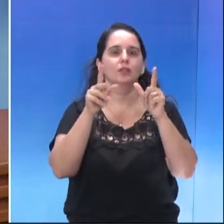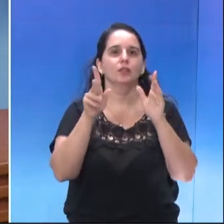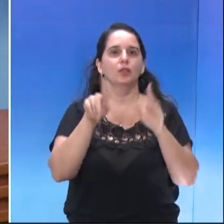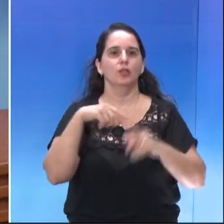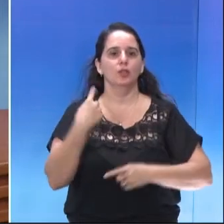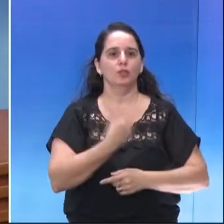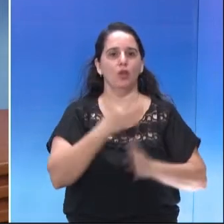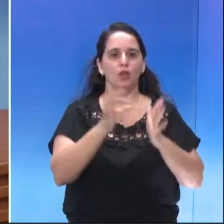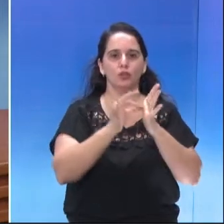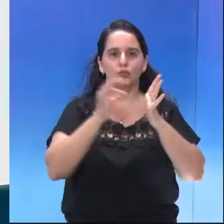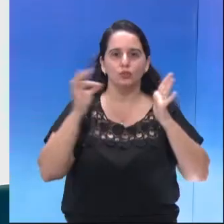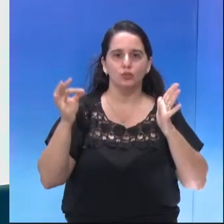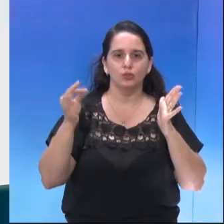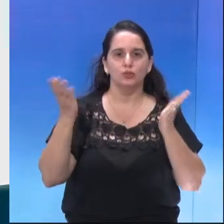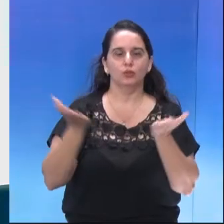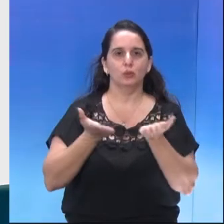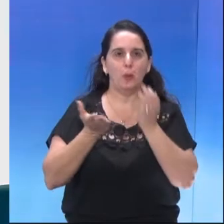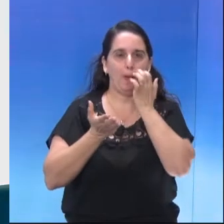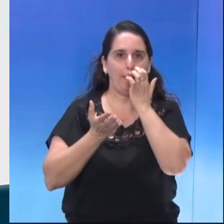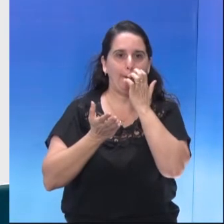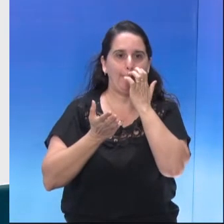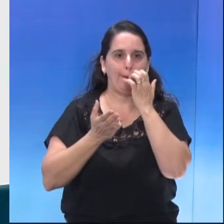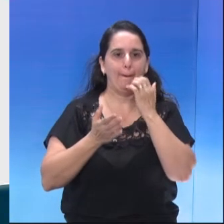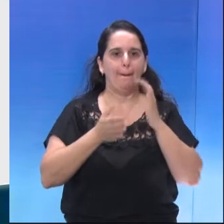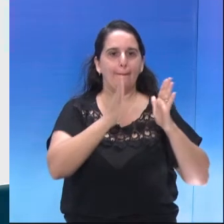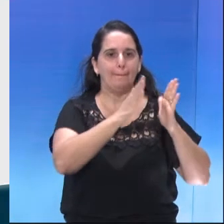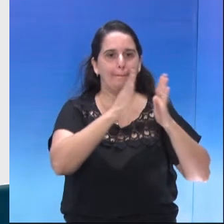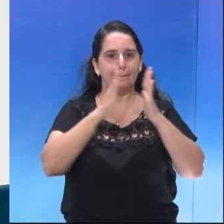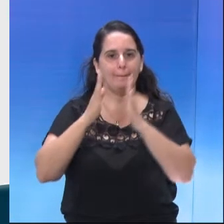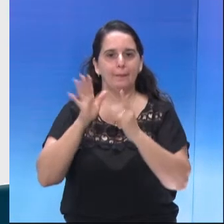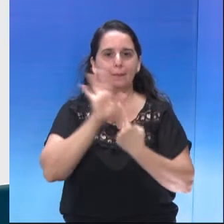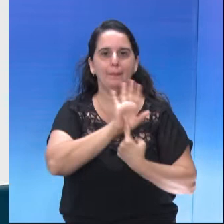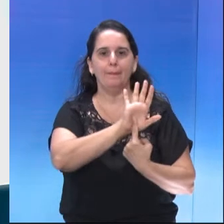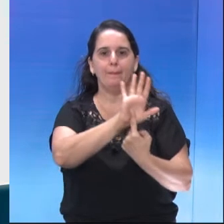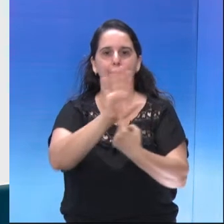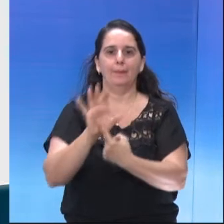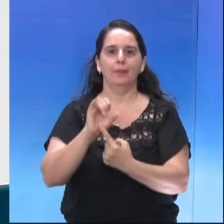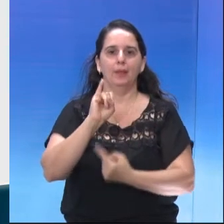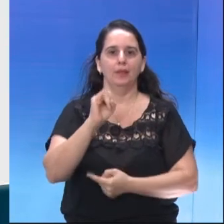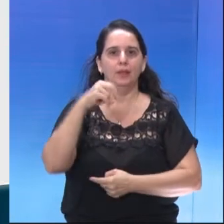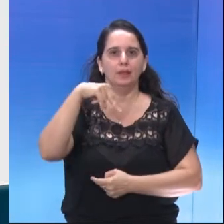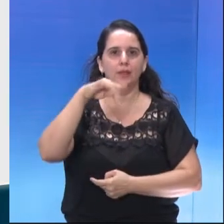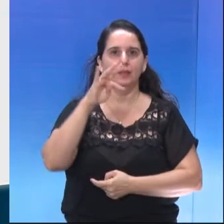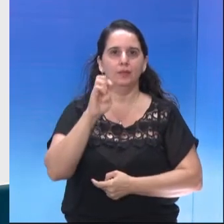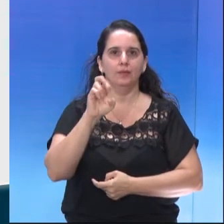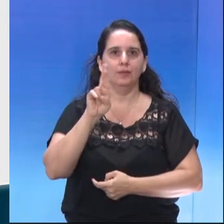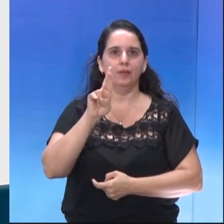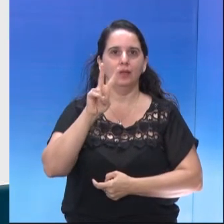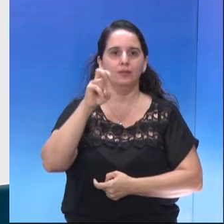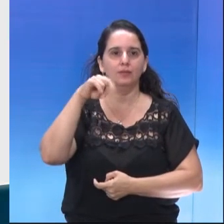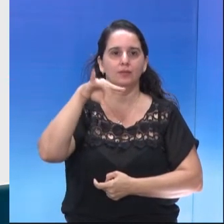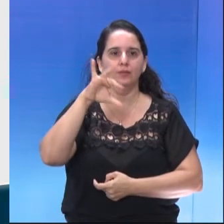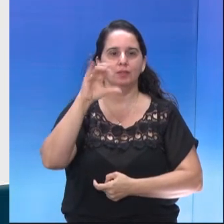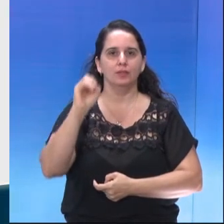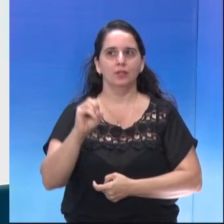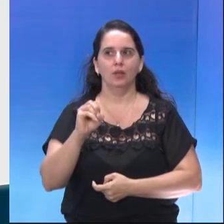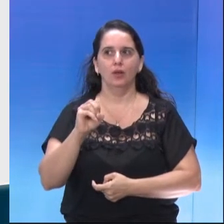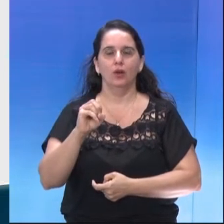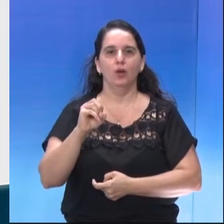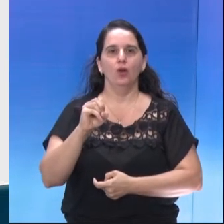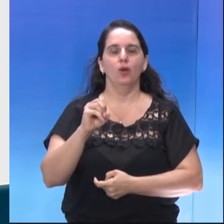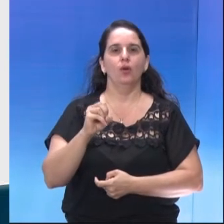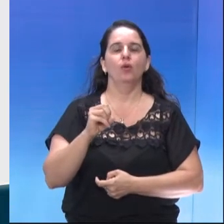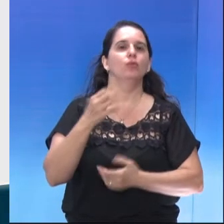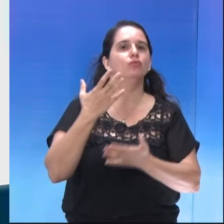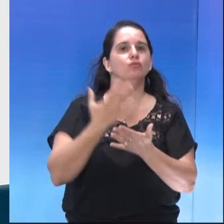dicas de hoje para a intervenção. Passo a passo para a apresentação da intervenção. Voltando em mim aqui, galera, ó,